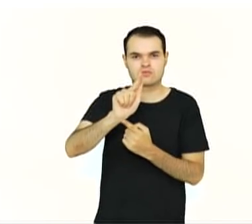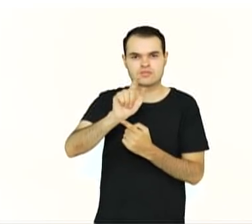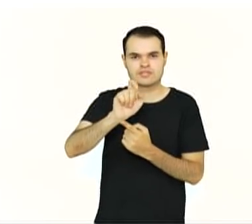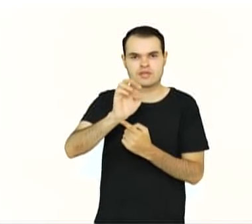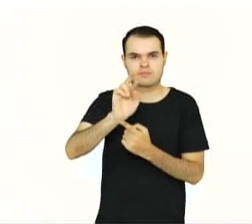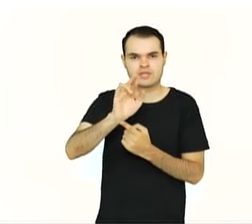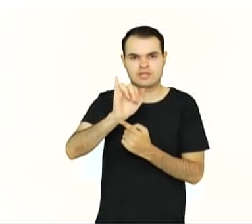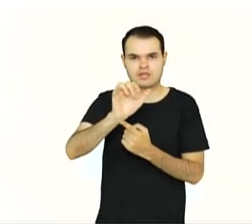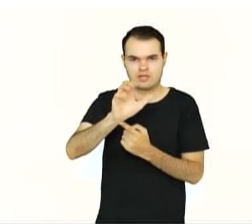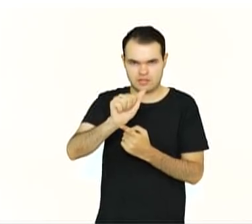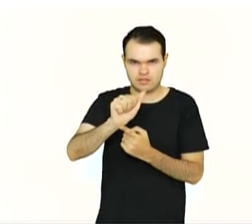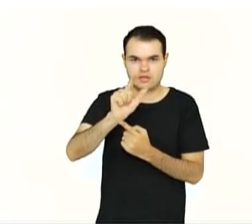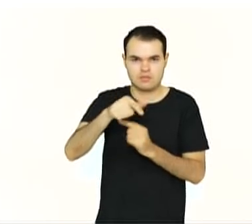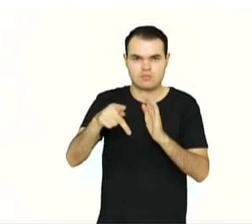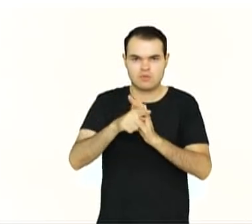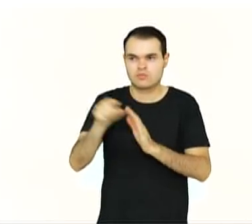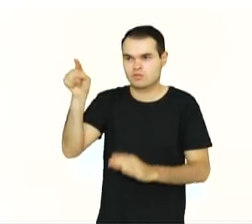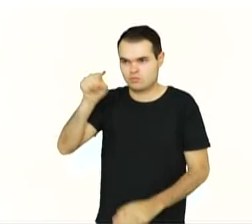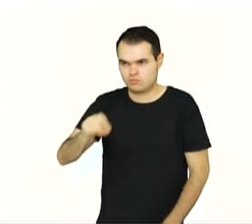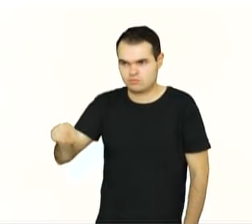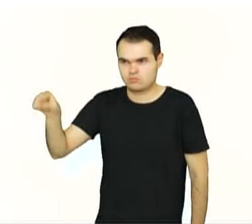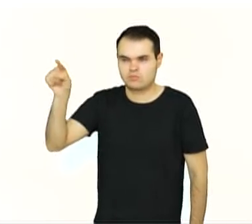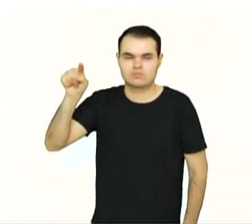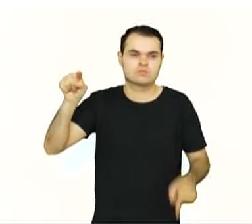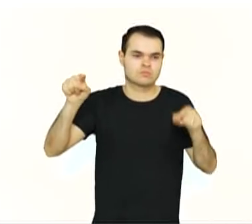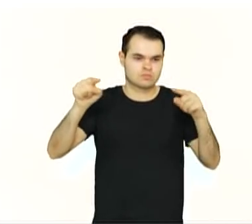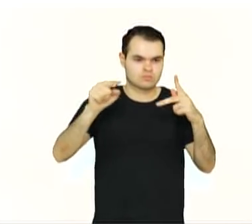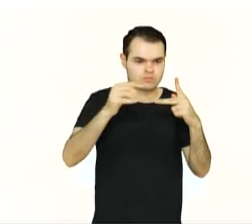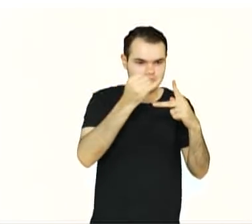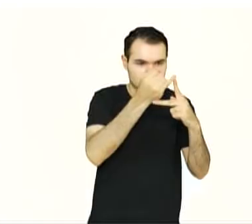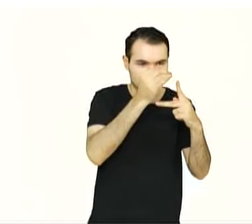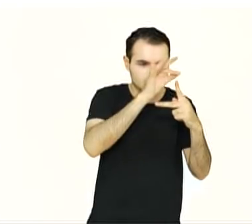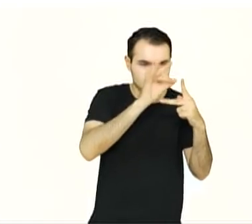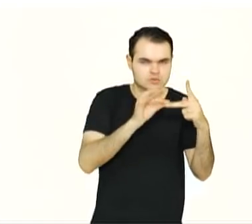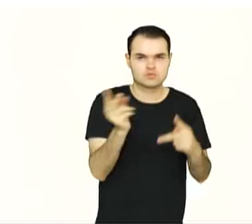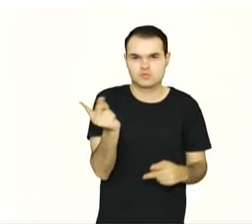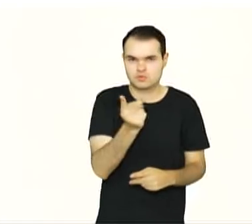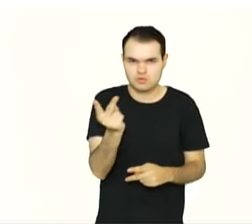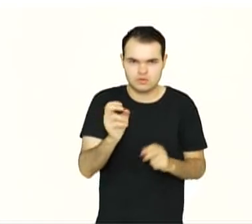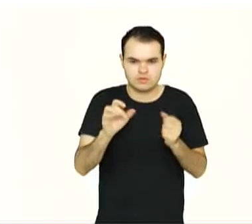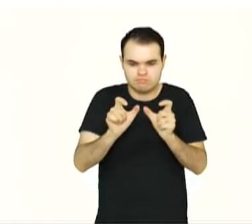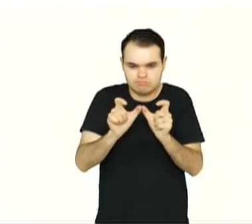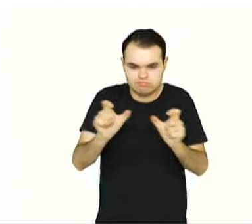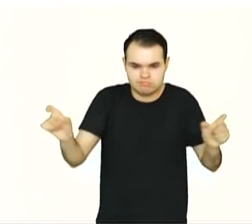que recaem em expressões algébricas. Então a gente começa em geometria e para na álgebra, certo?